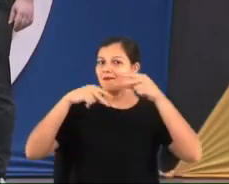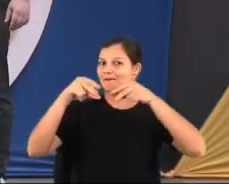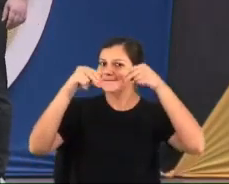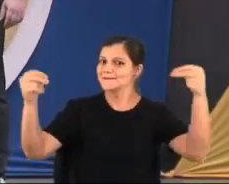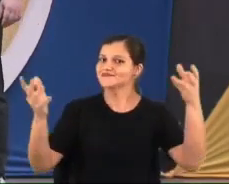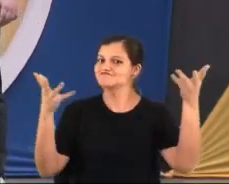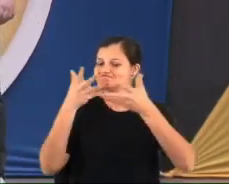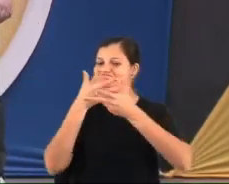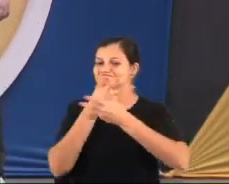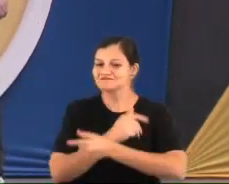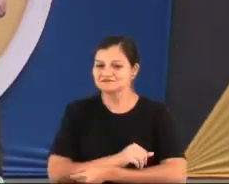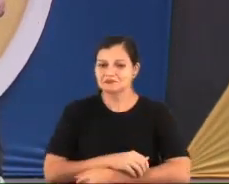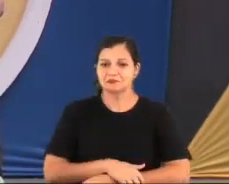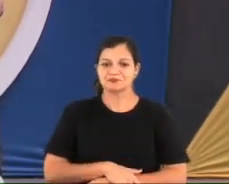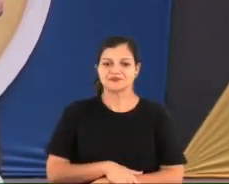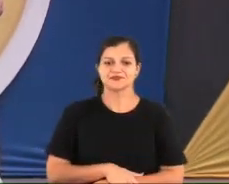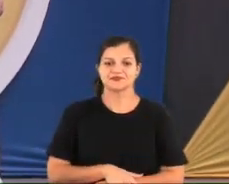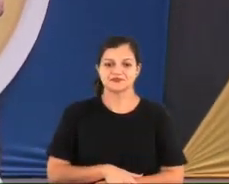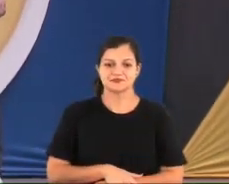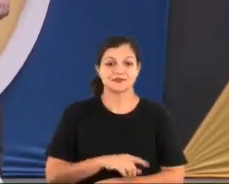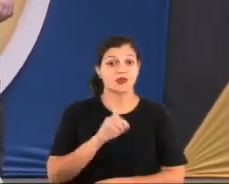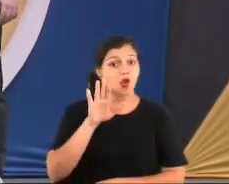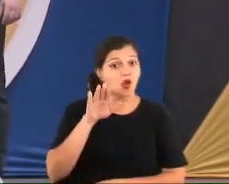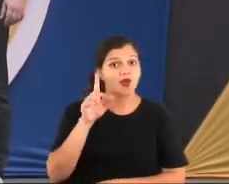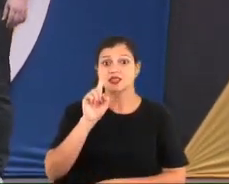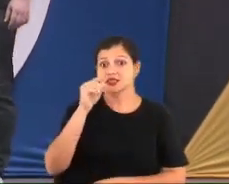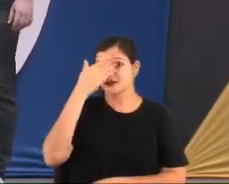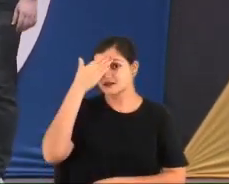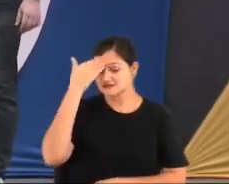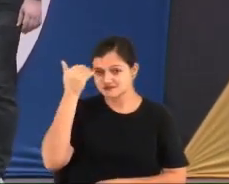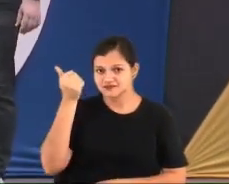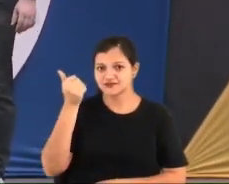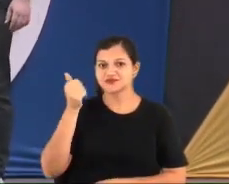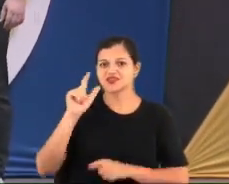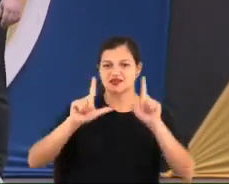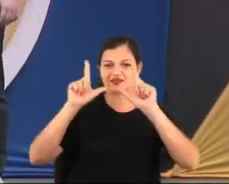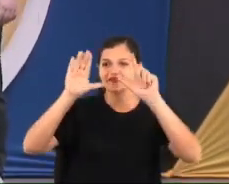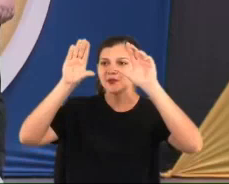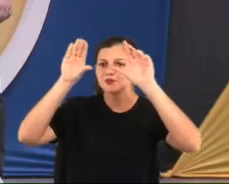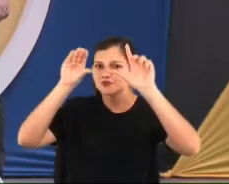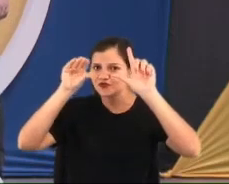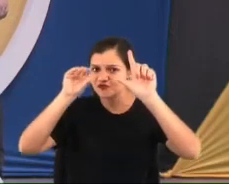maravilhosos. E não esquece, hein? Coloca a TV no mudo.